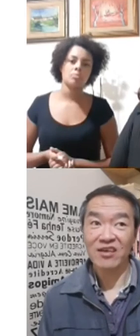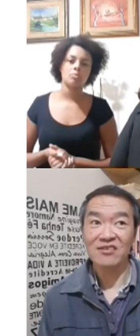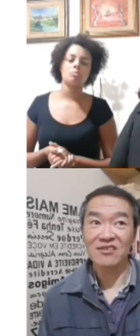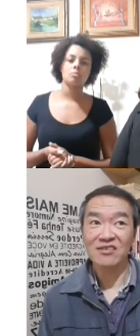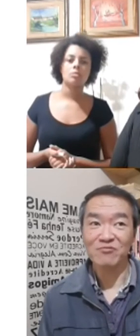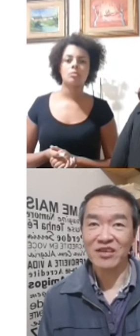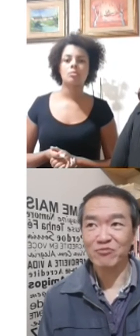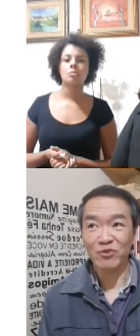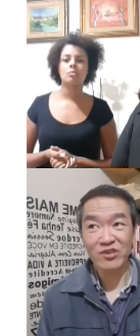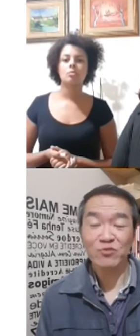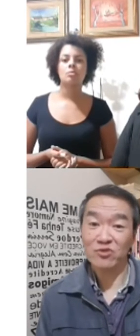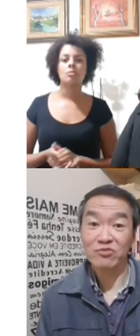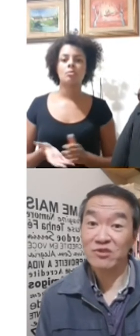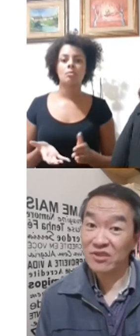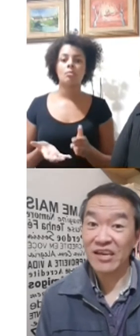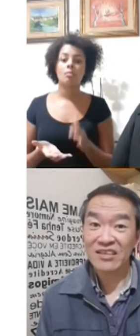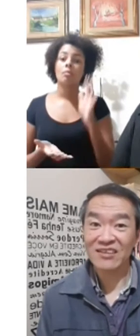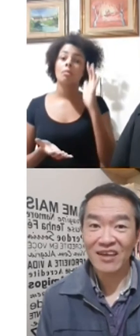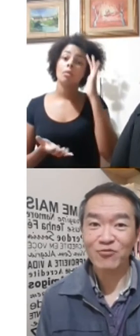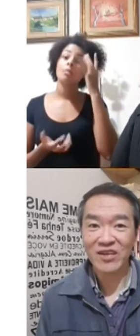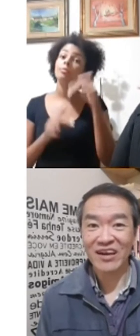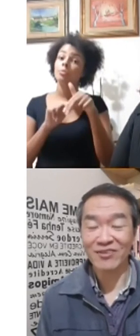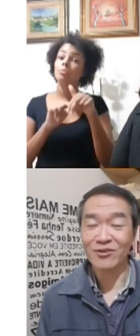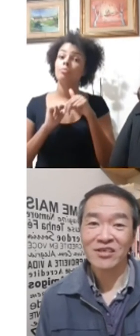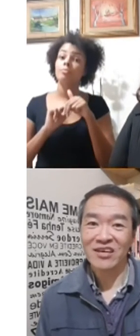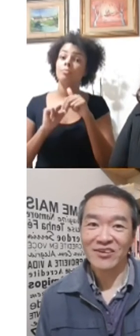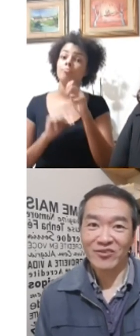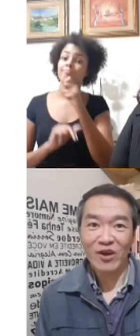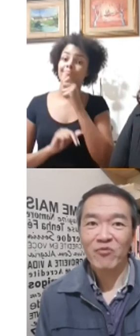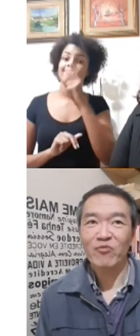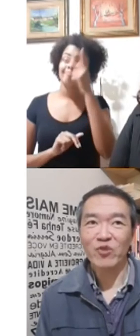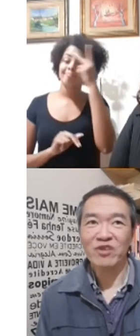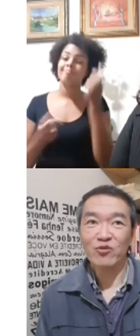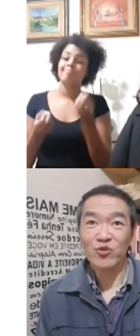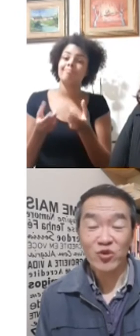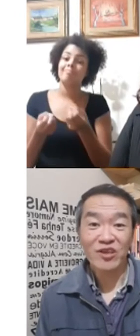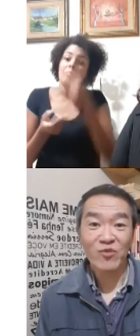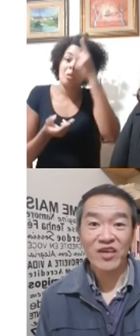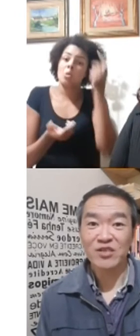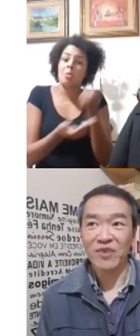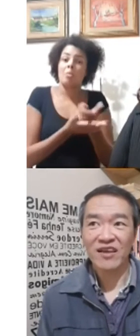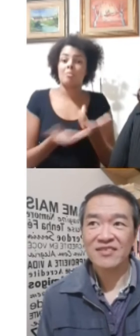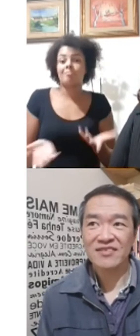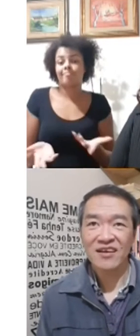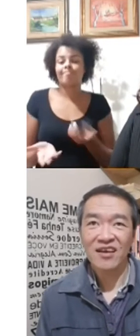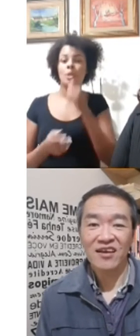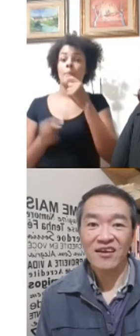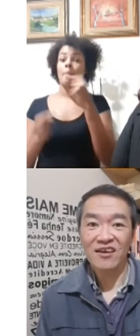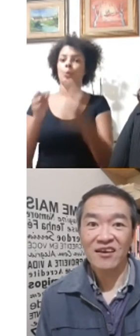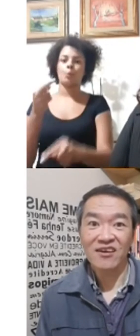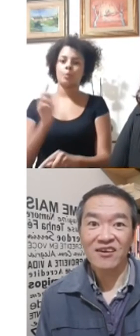deve pegar por isso que ainda está no mercado, que não é proibido totalmente,